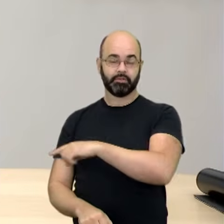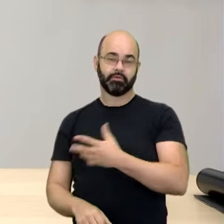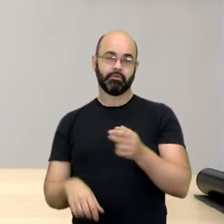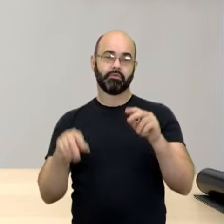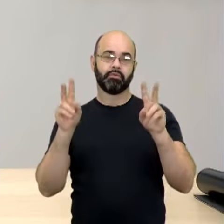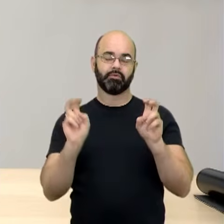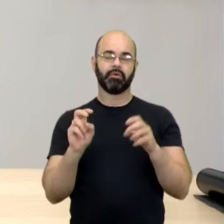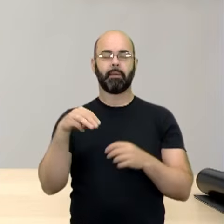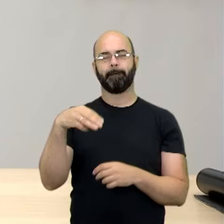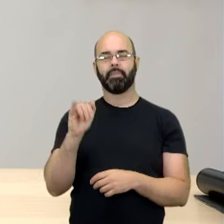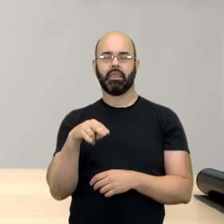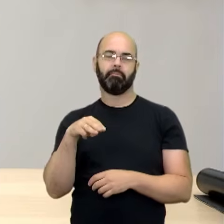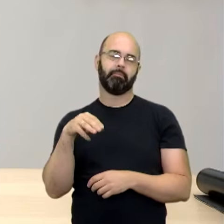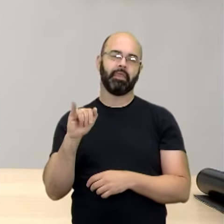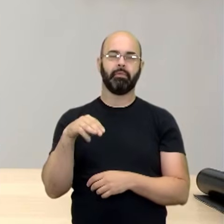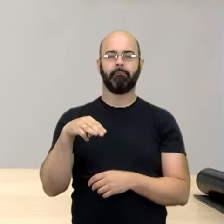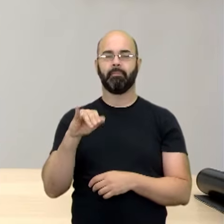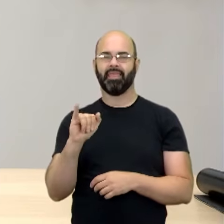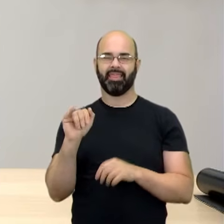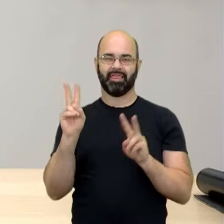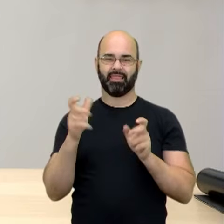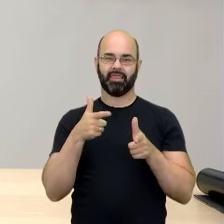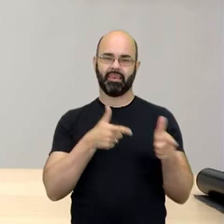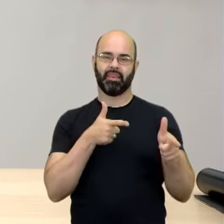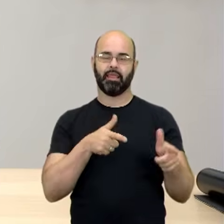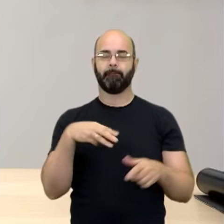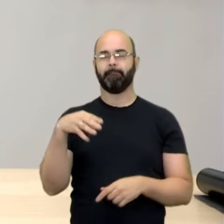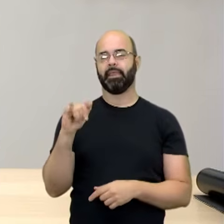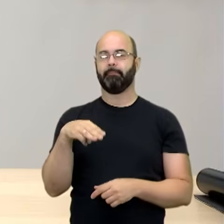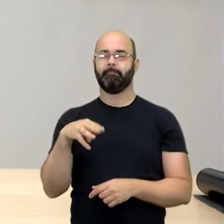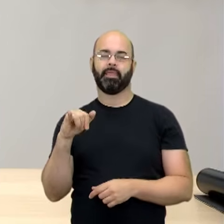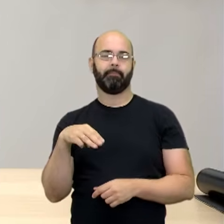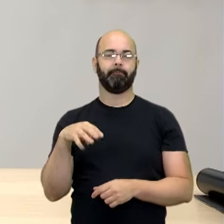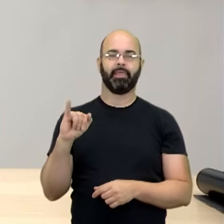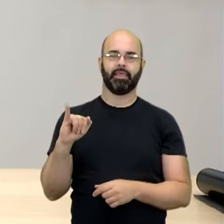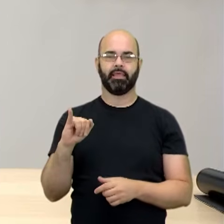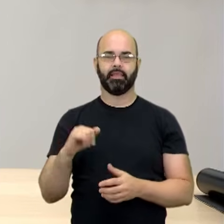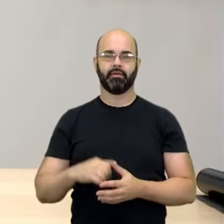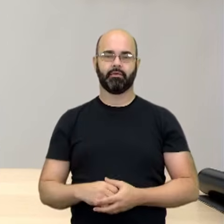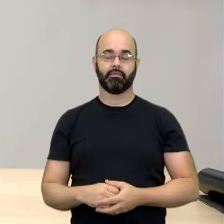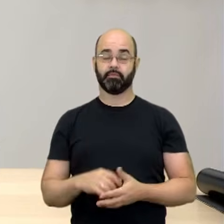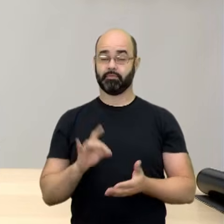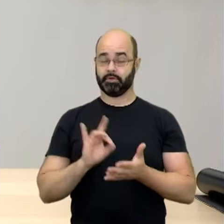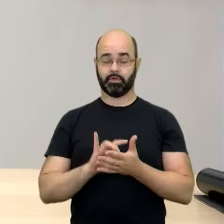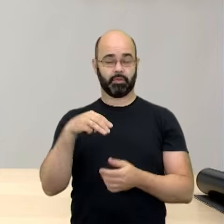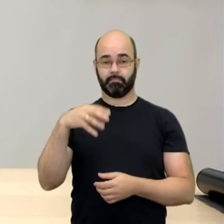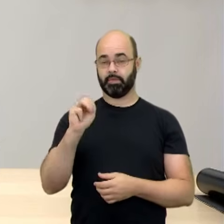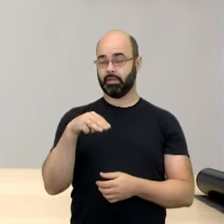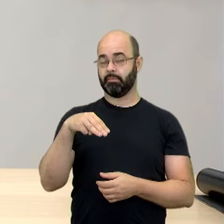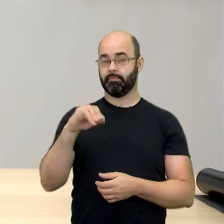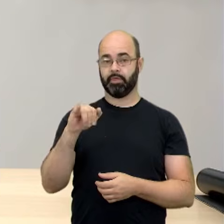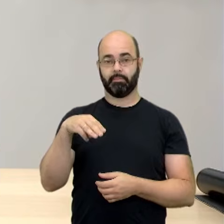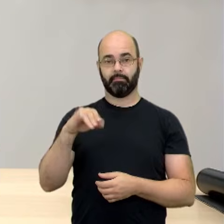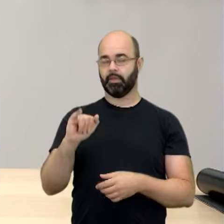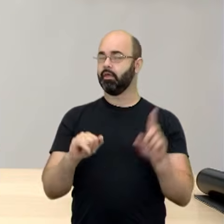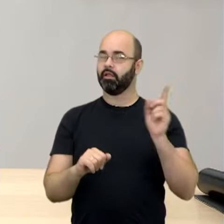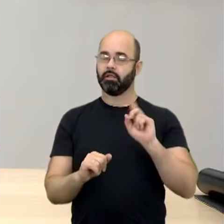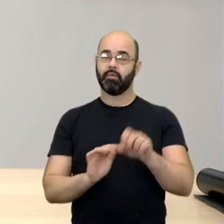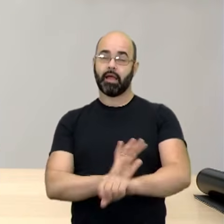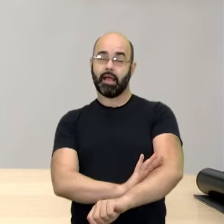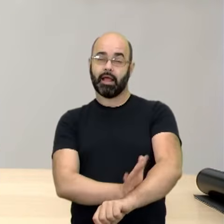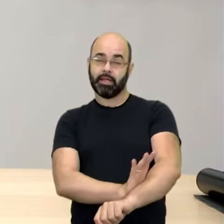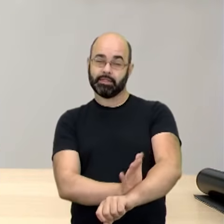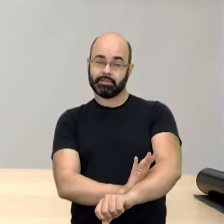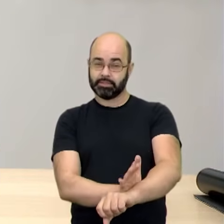de mimimi, né? Os agentes desses crimes chamam de mimimi. Então, na realidade, não é mimimi. Inclusive, o racismo, né?